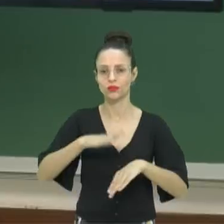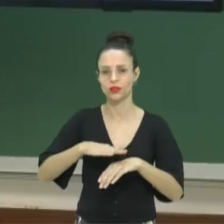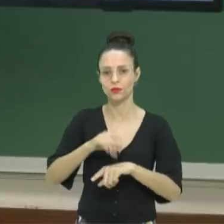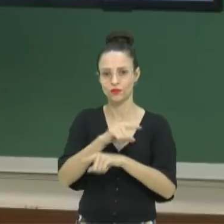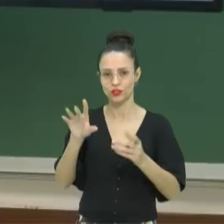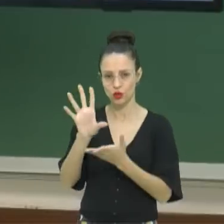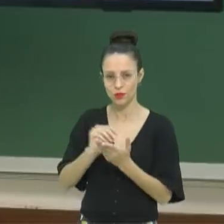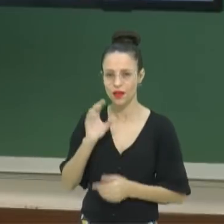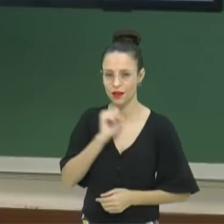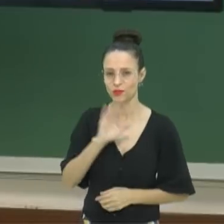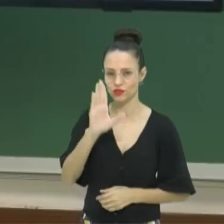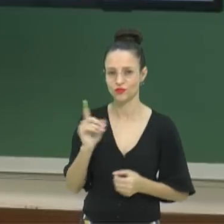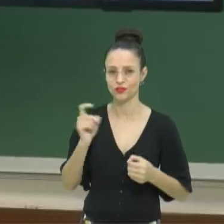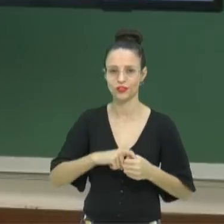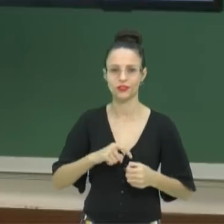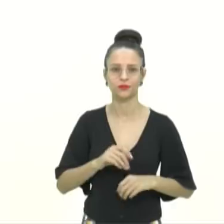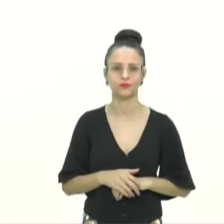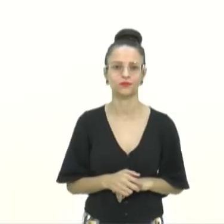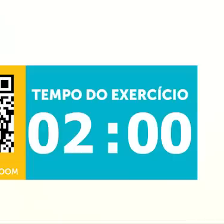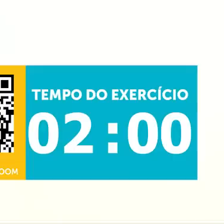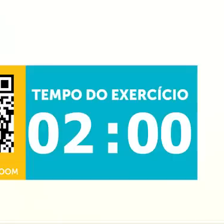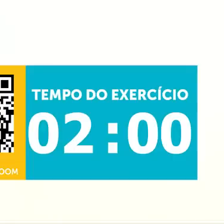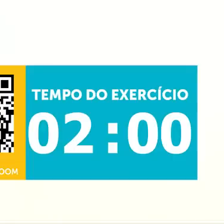para você, rapidinho já voltamos.